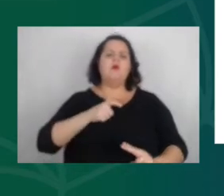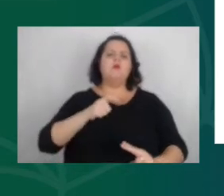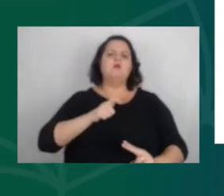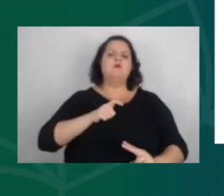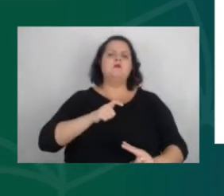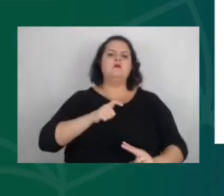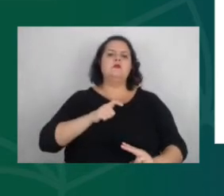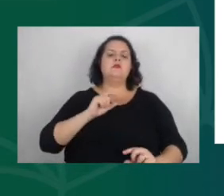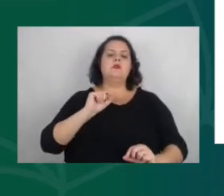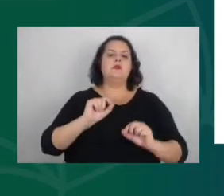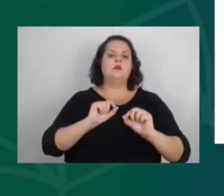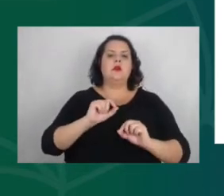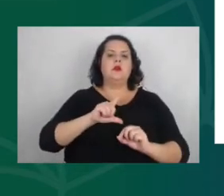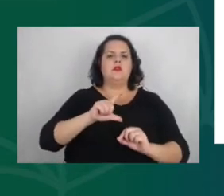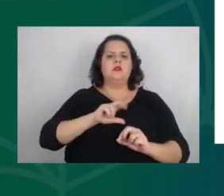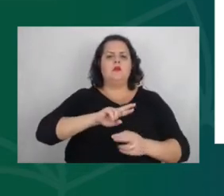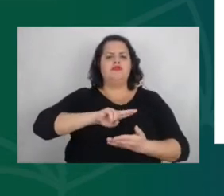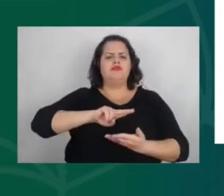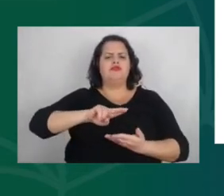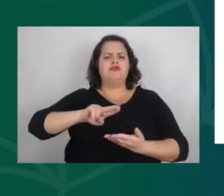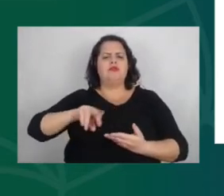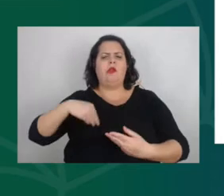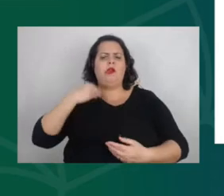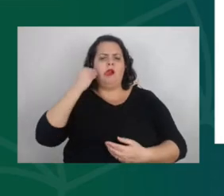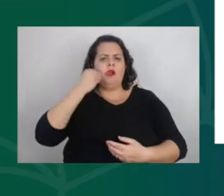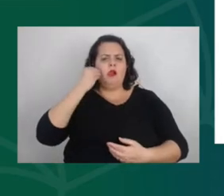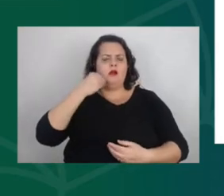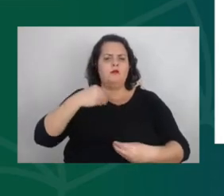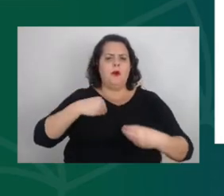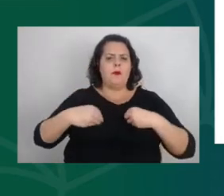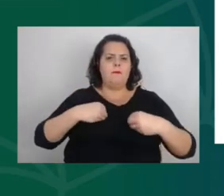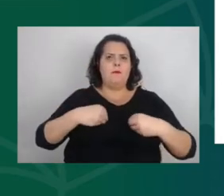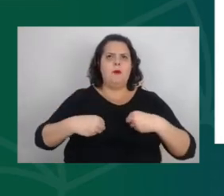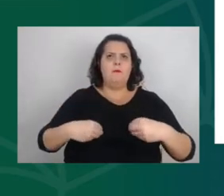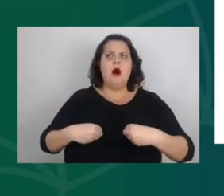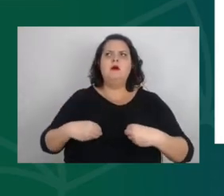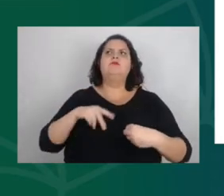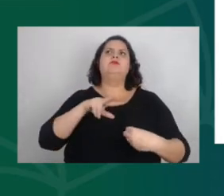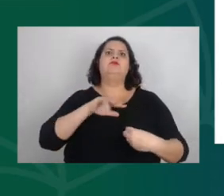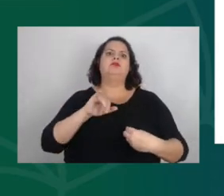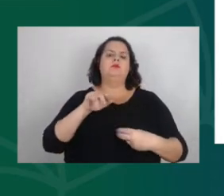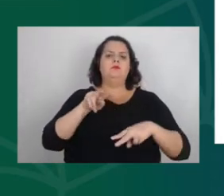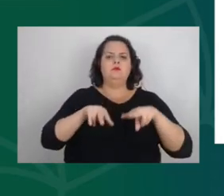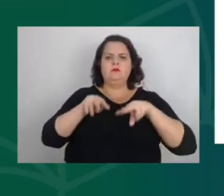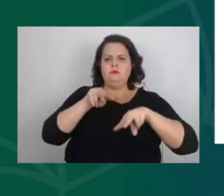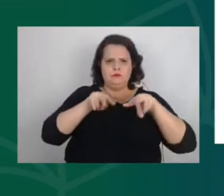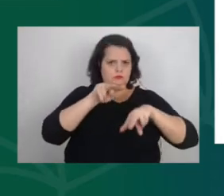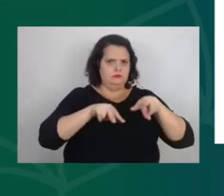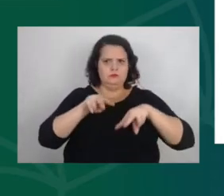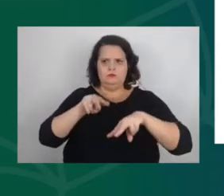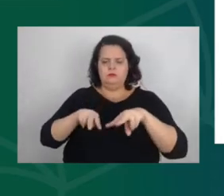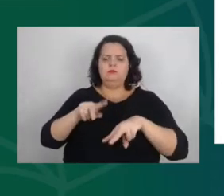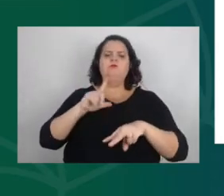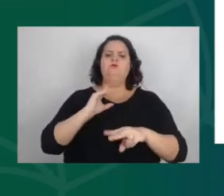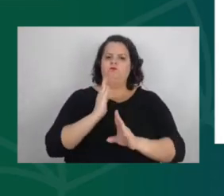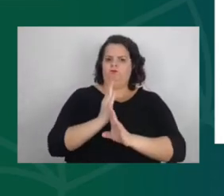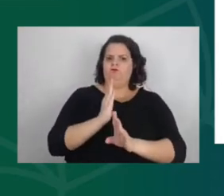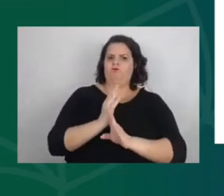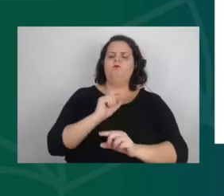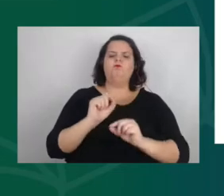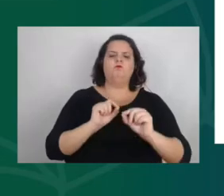uma bateria de testes, já muito bem dirigidos a agentes internacionais, que vem